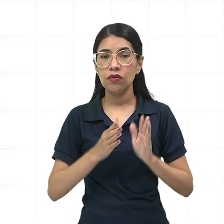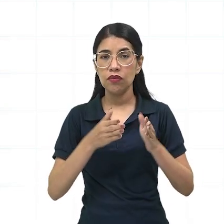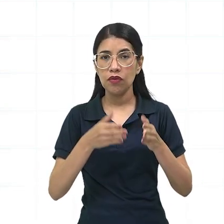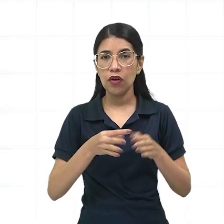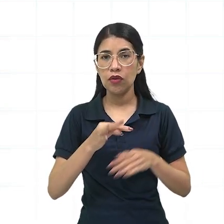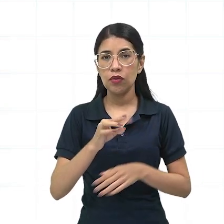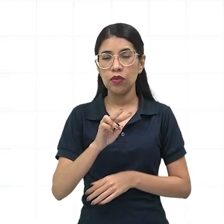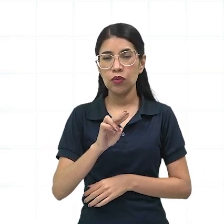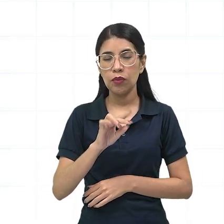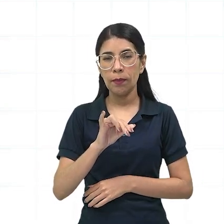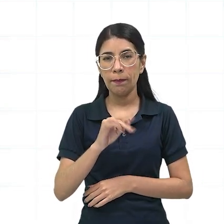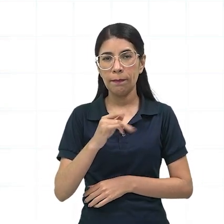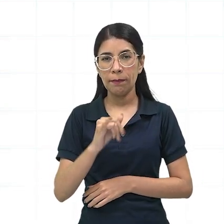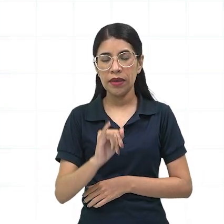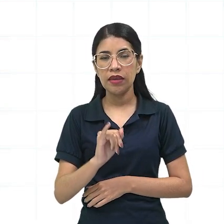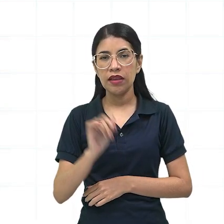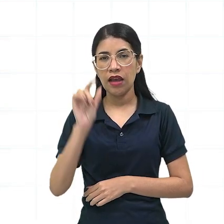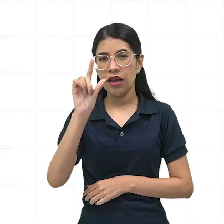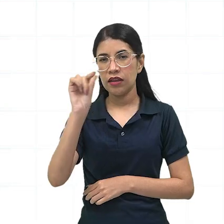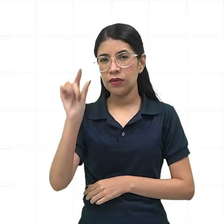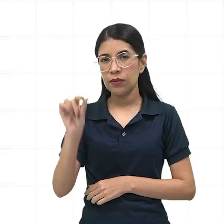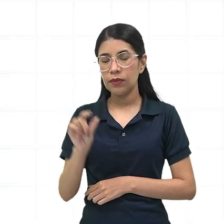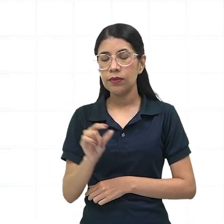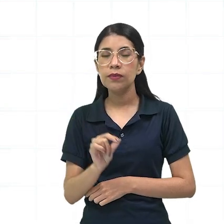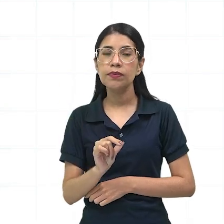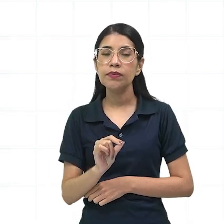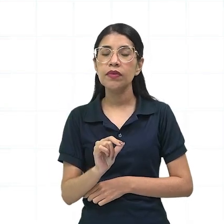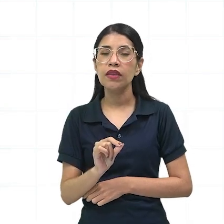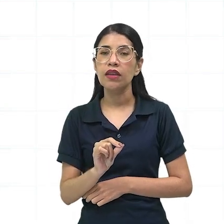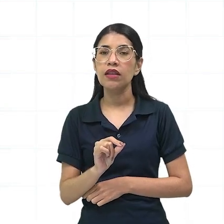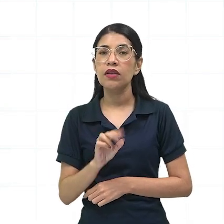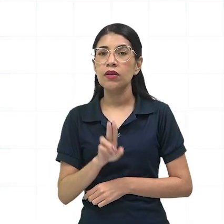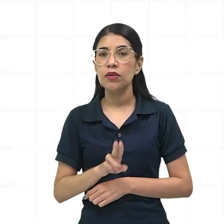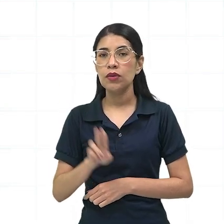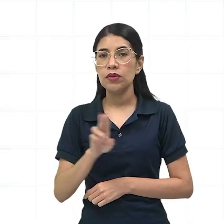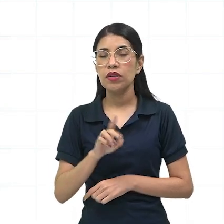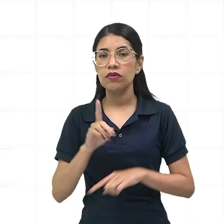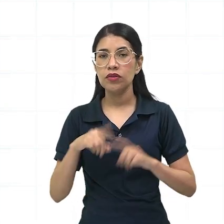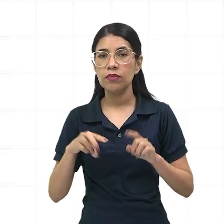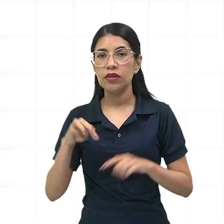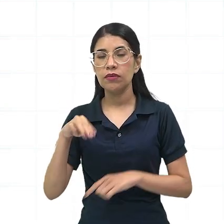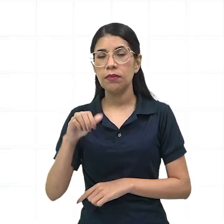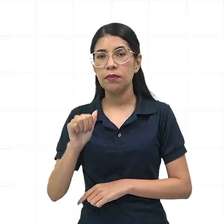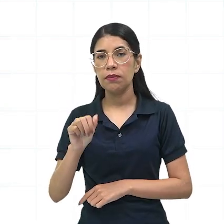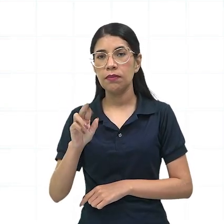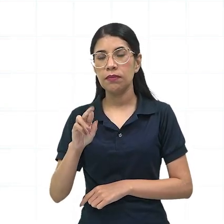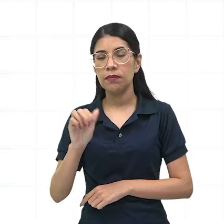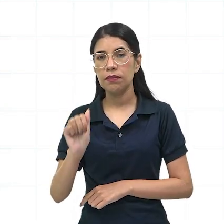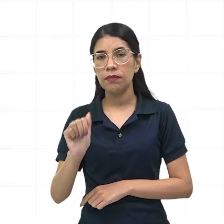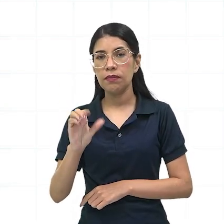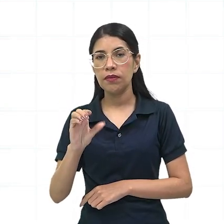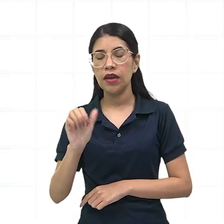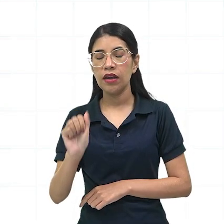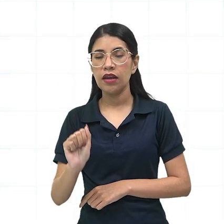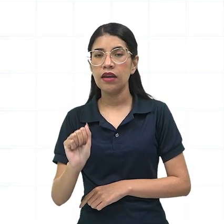especificamente dos tupis da costa do Brasil. Então, eles utilizavam o maracá e estavam ali